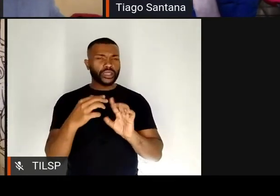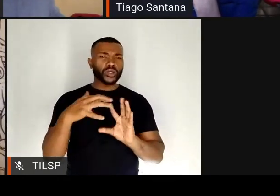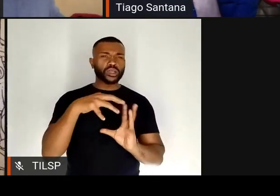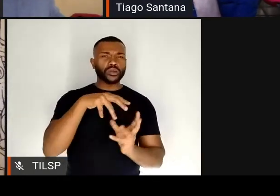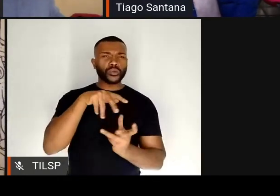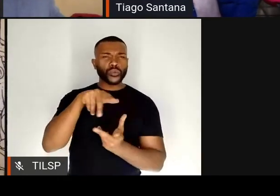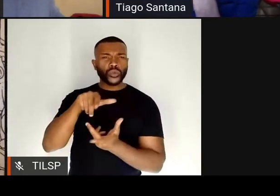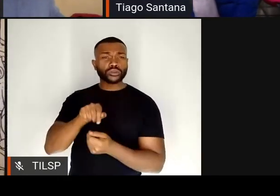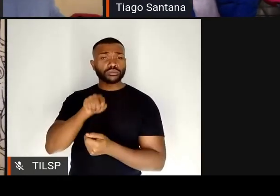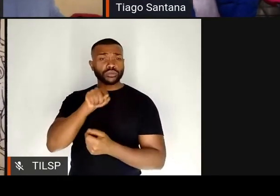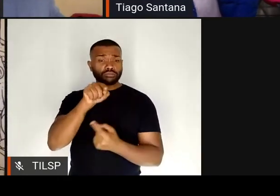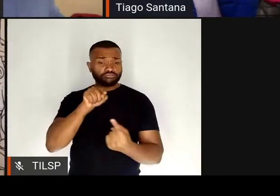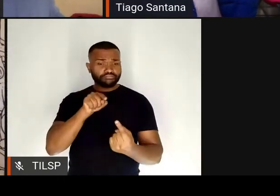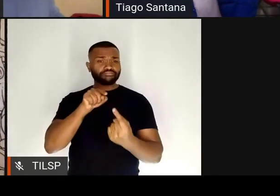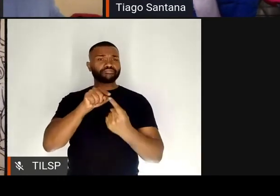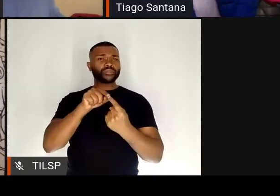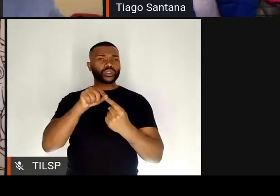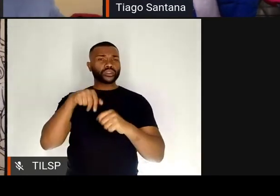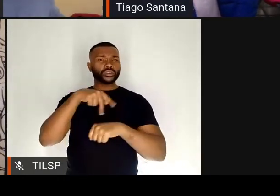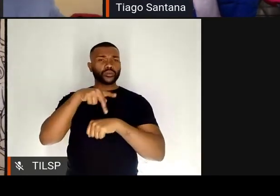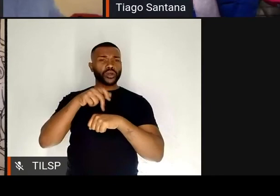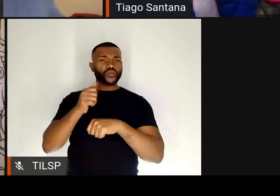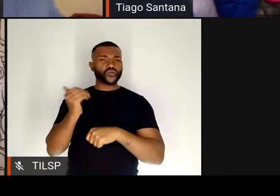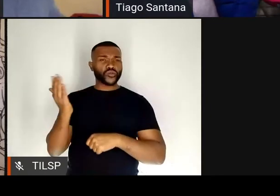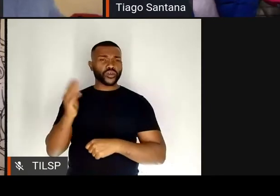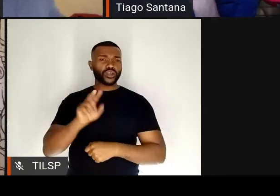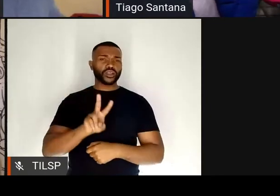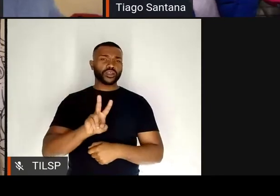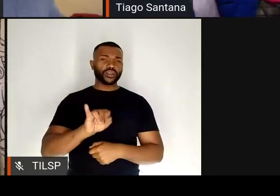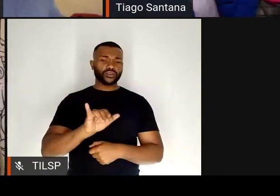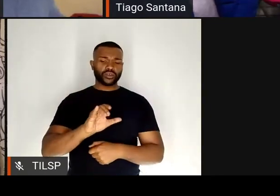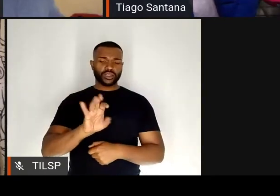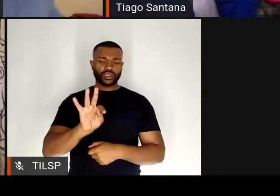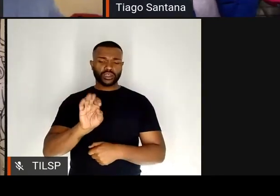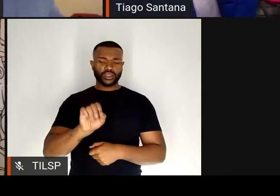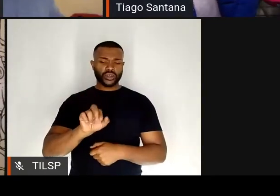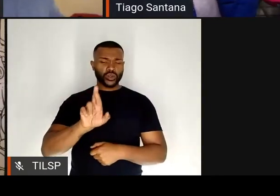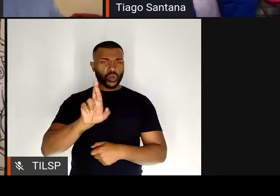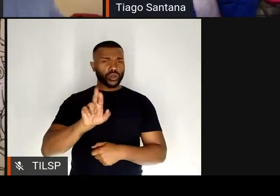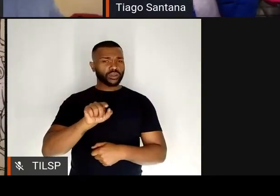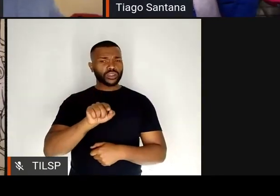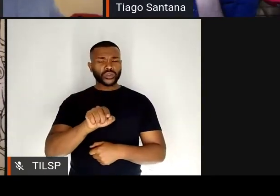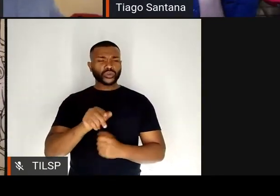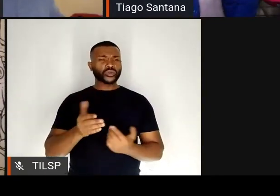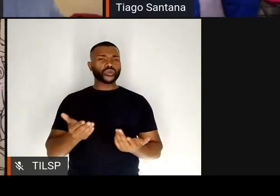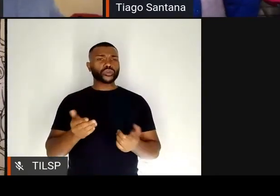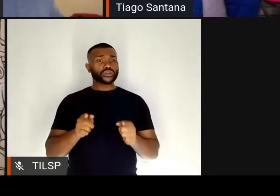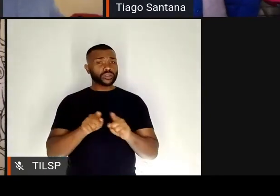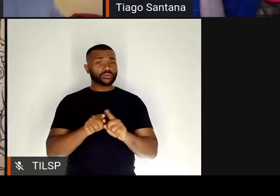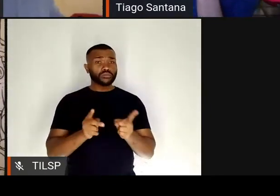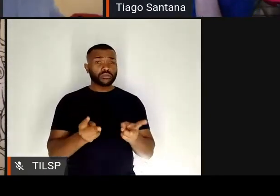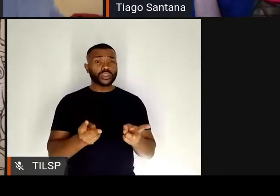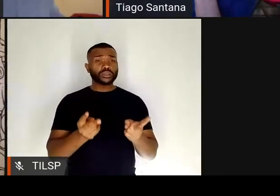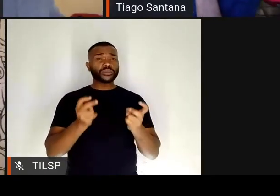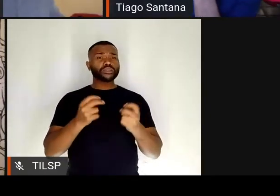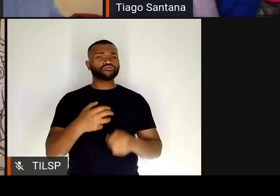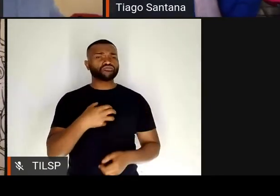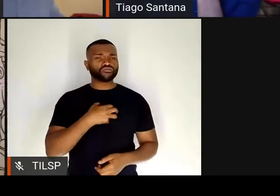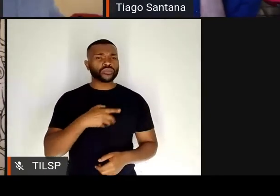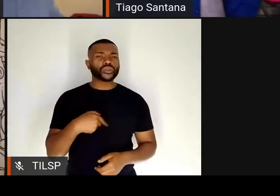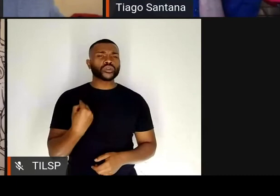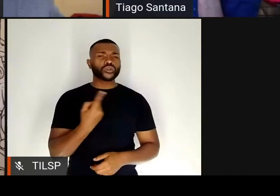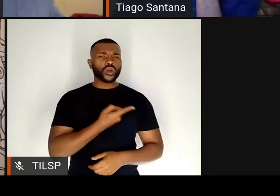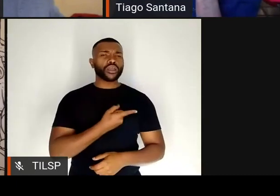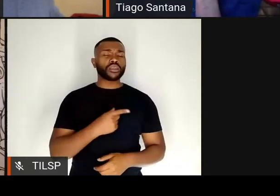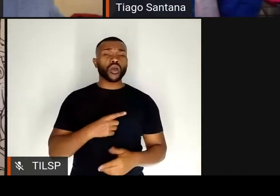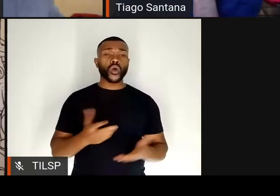no exterior, o Victor, né? É os olhos do mundo. E que isso é meio contraditório com a percepção e uma certa postura que a gente tem hoje, que tudo